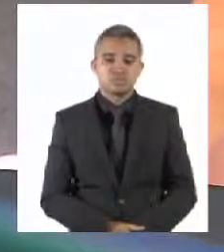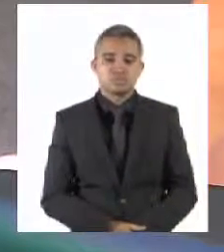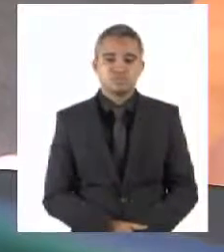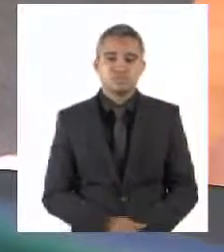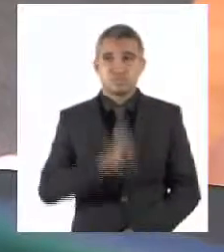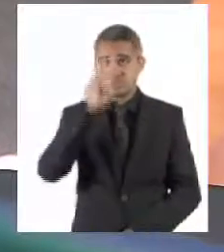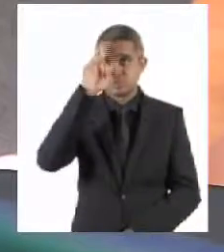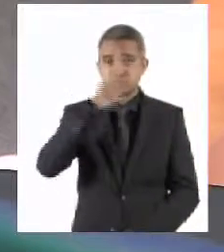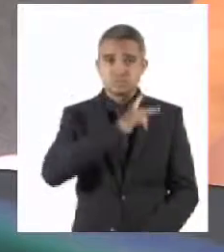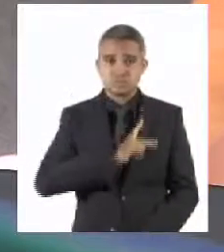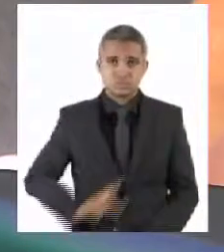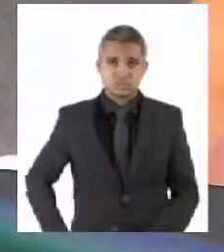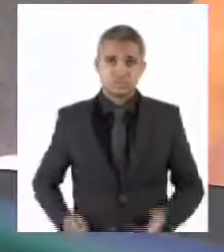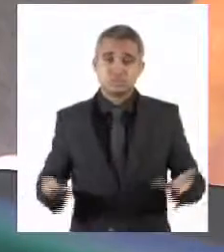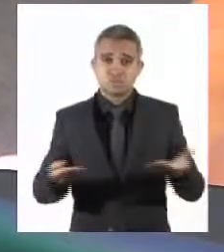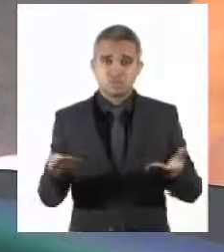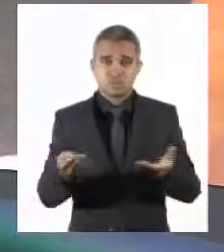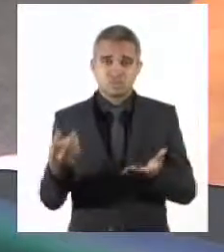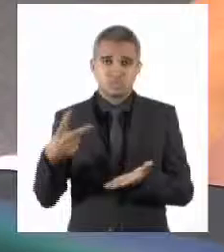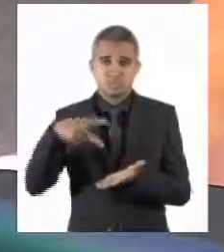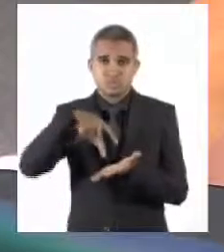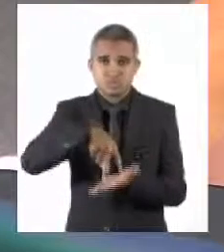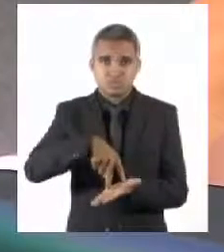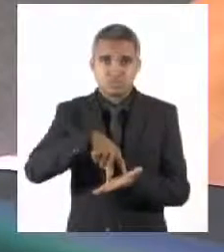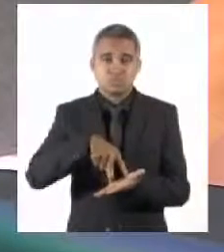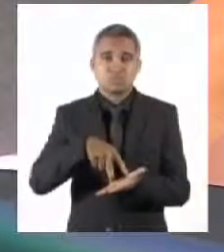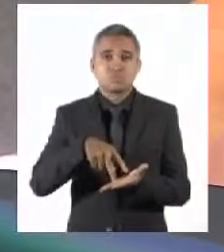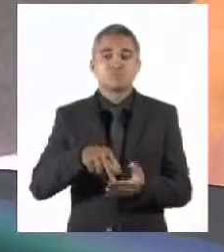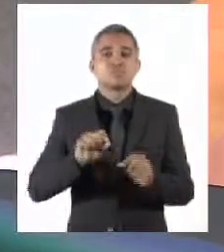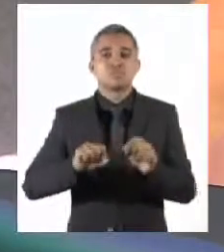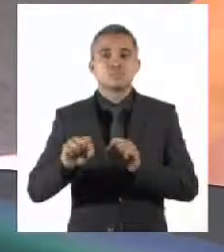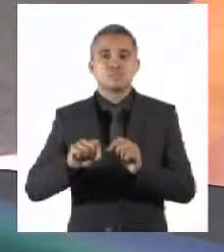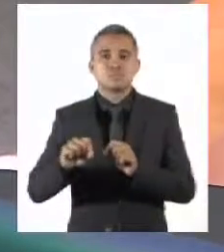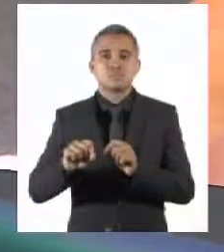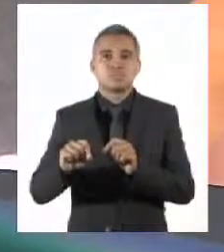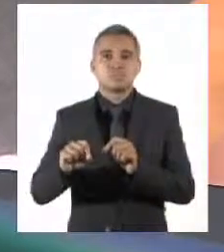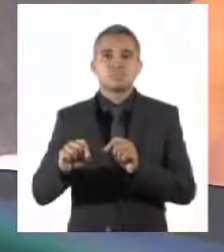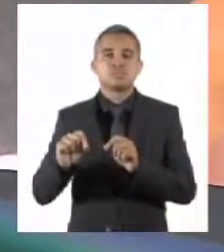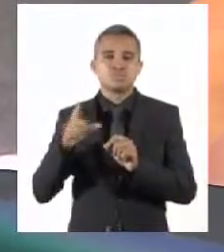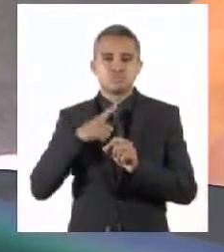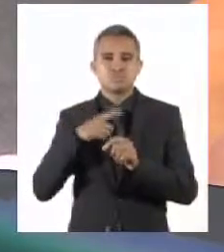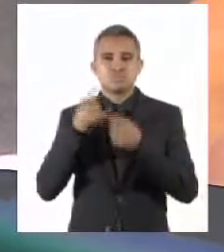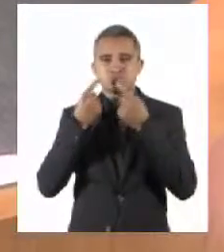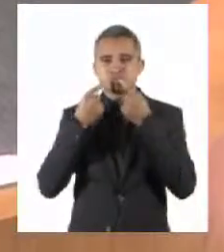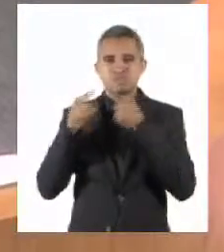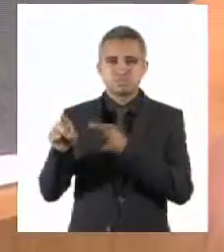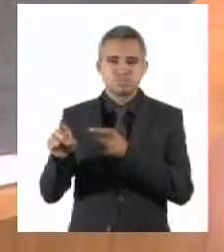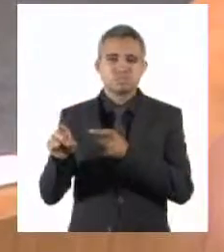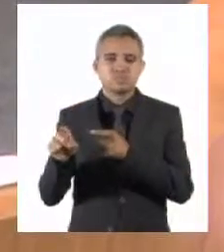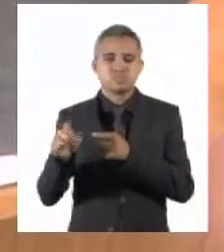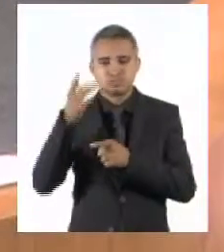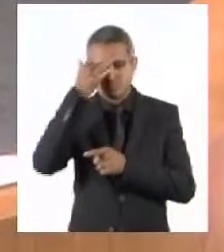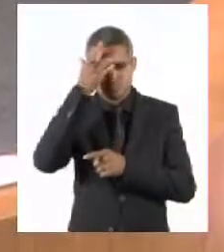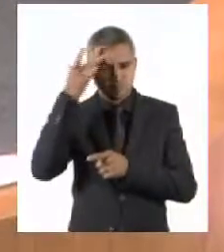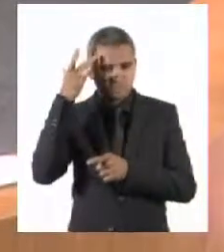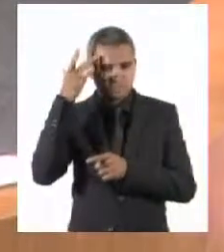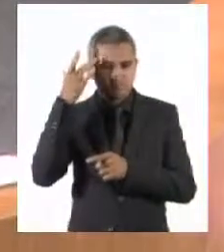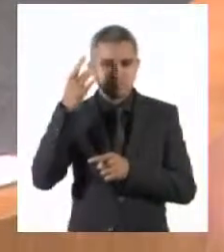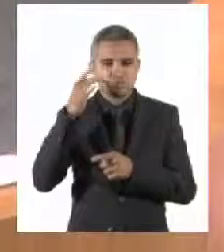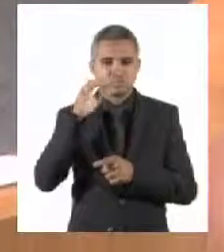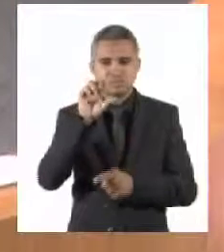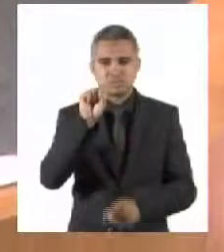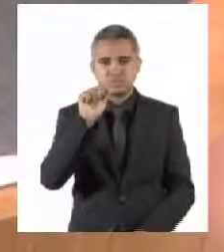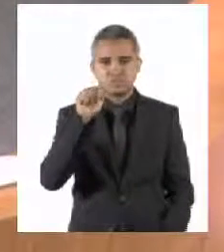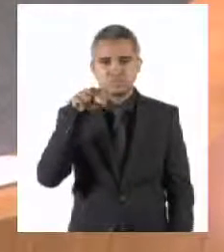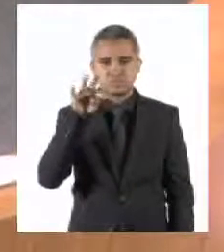Senhor presidente, hoje eu trago a essa tribuna uma denúncia que os moradores do loteamento de Santa Filomena, em Paço do